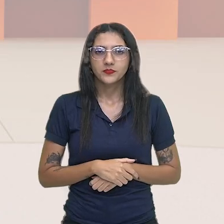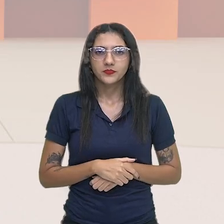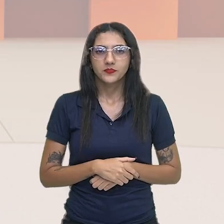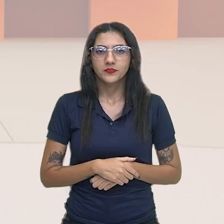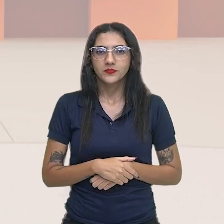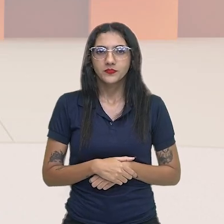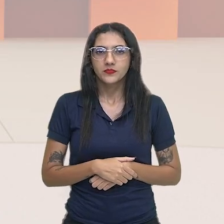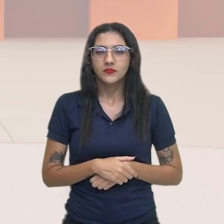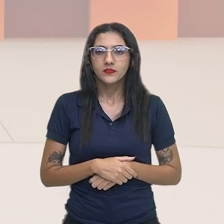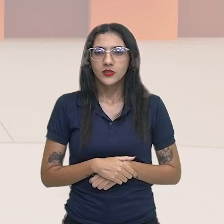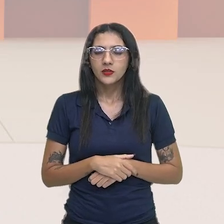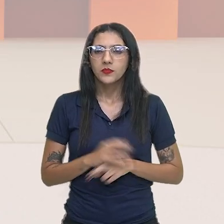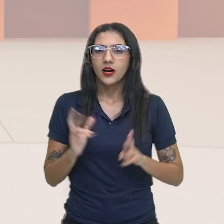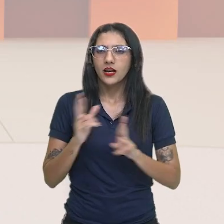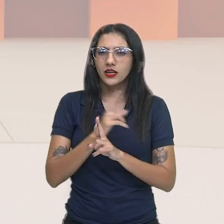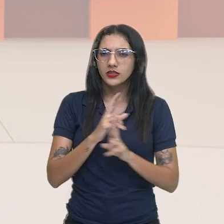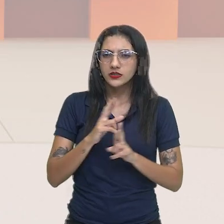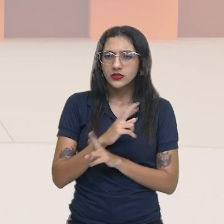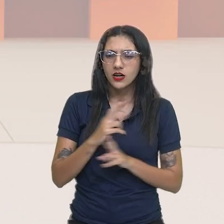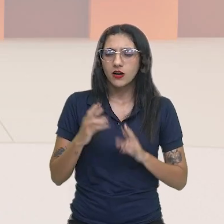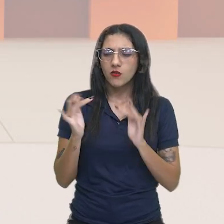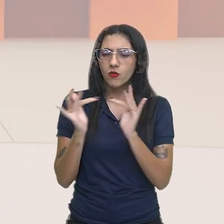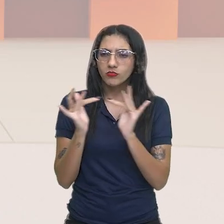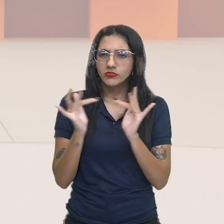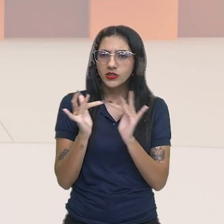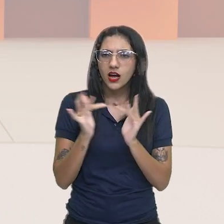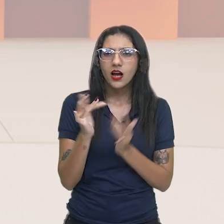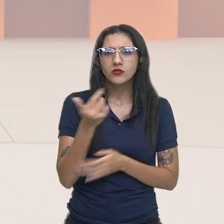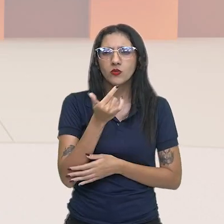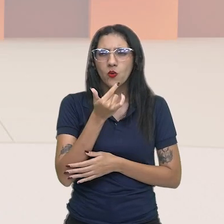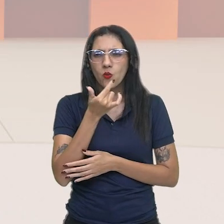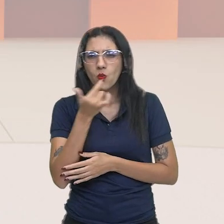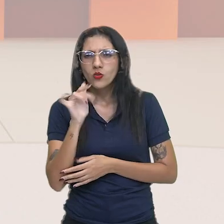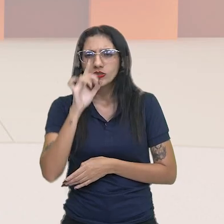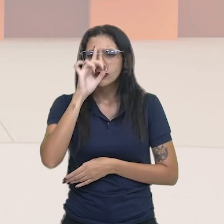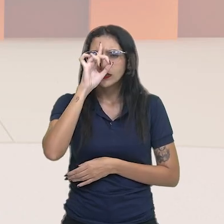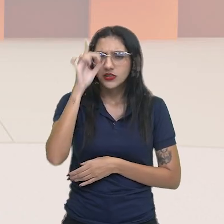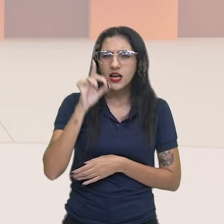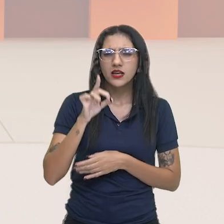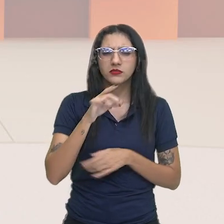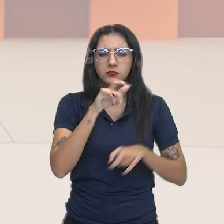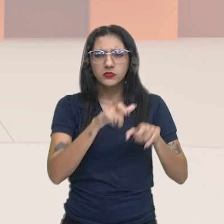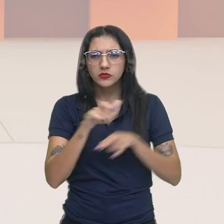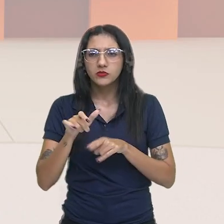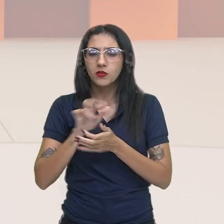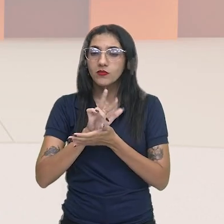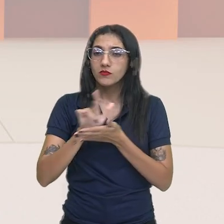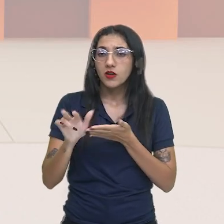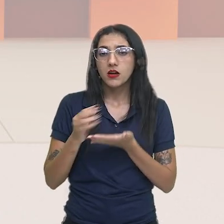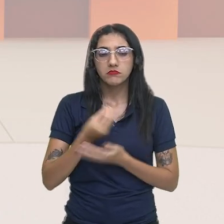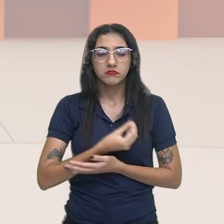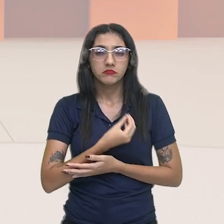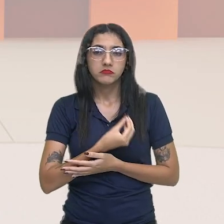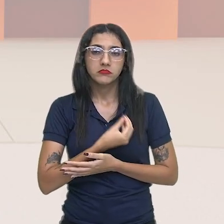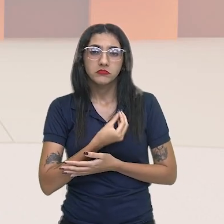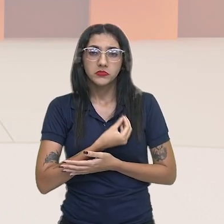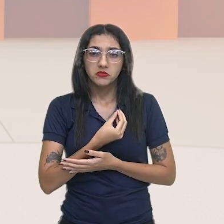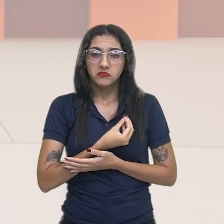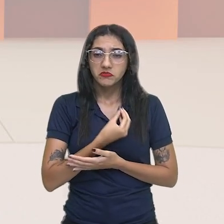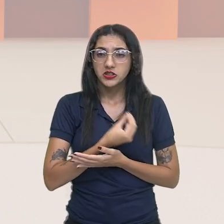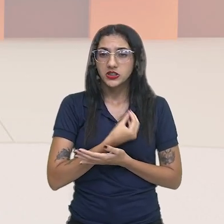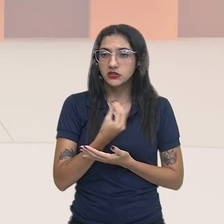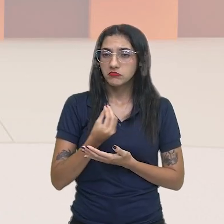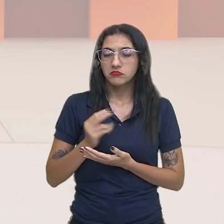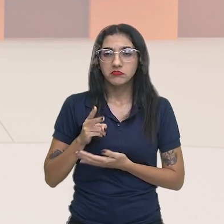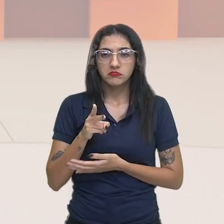tratarmos com os outros, termos essa interação com os demais, vivendo, né, de forma afirmativa,